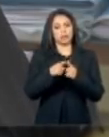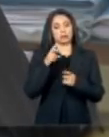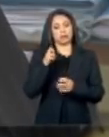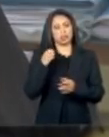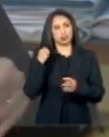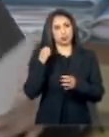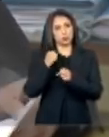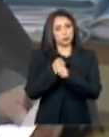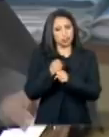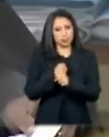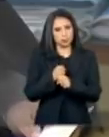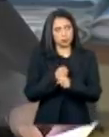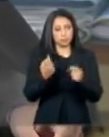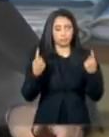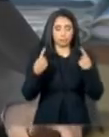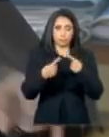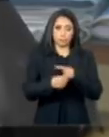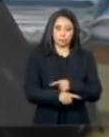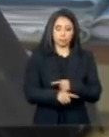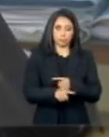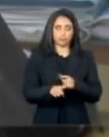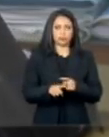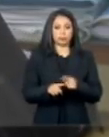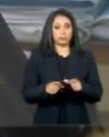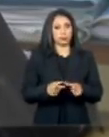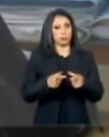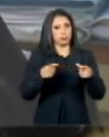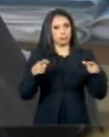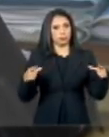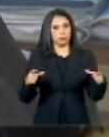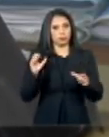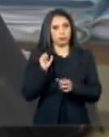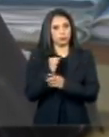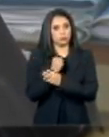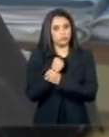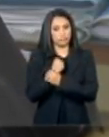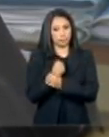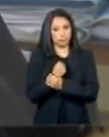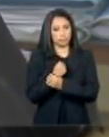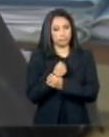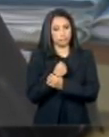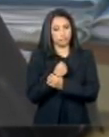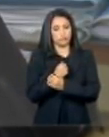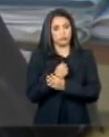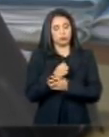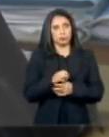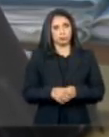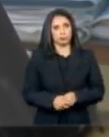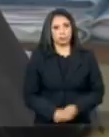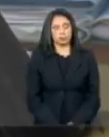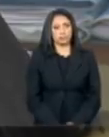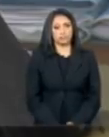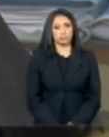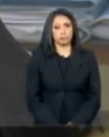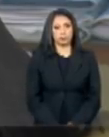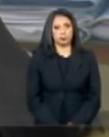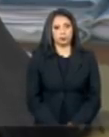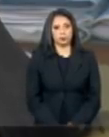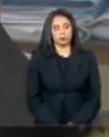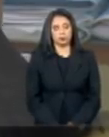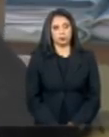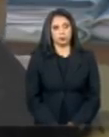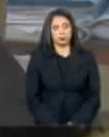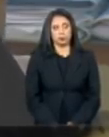e ampla defesa o parecer pelo conhecimento de instrumento recurso